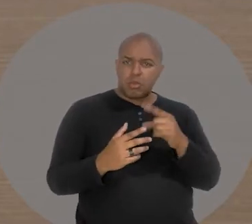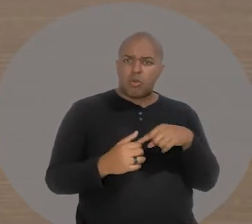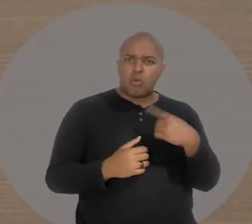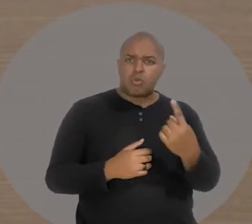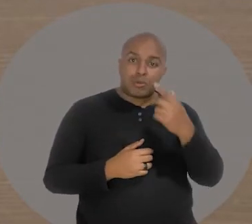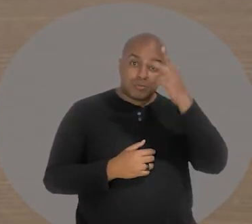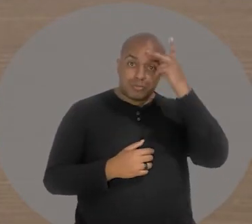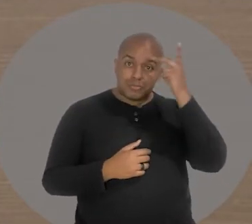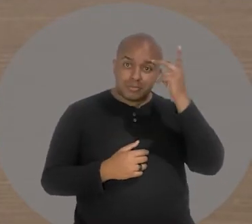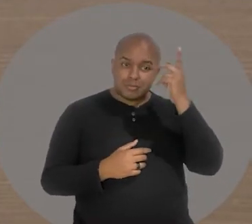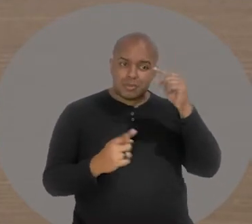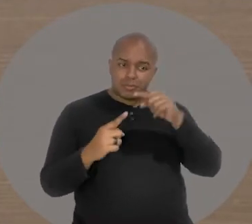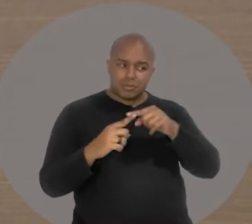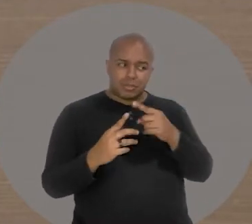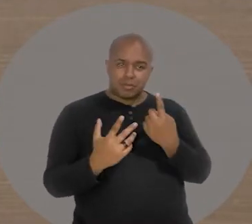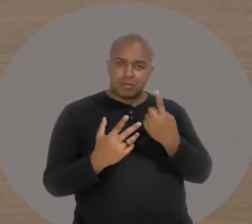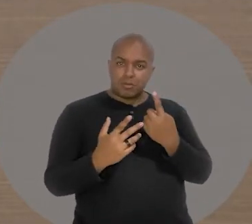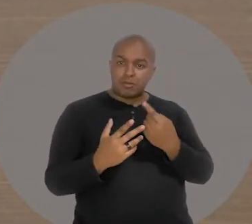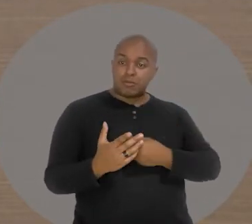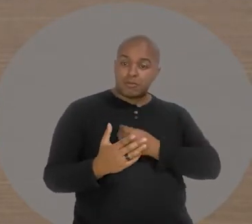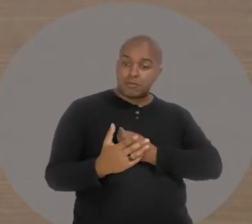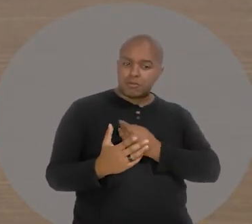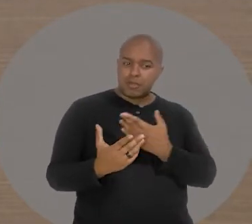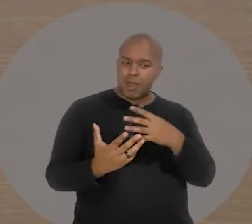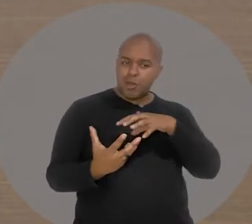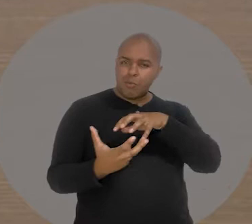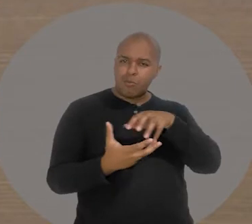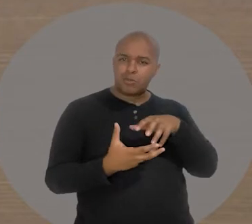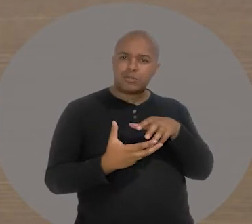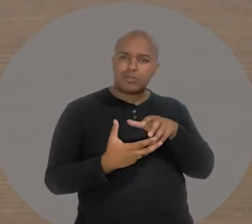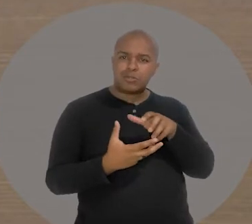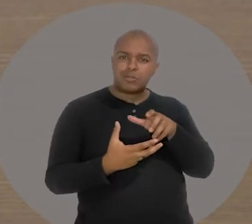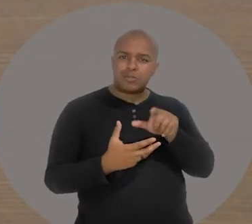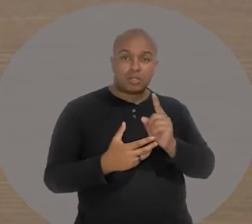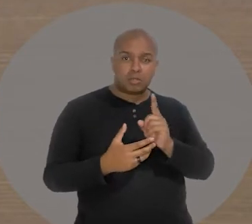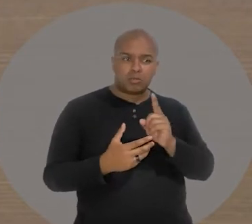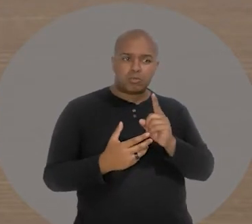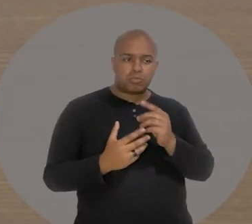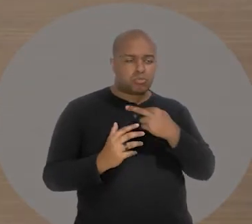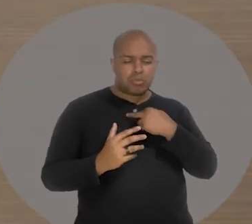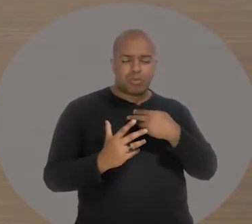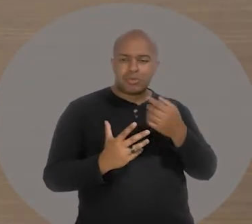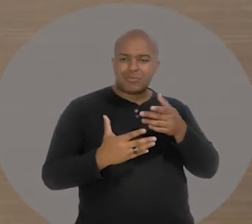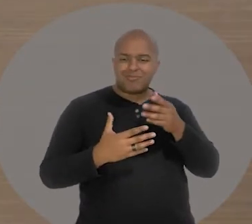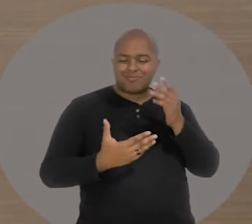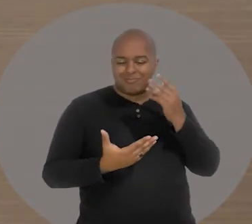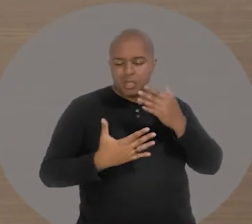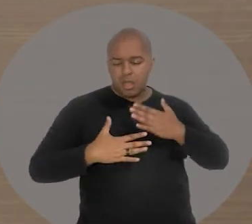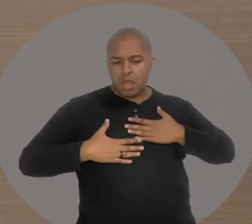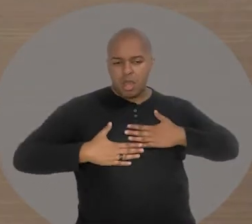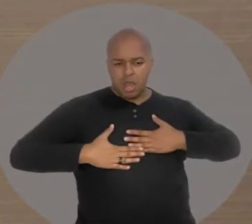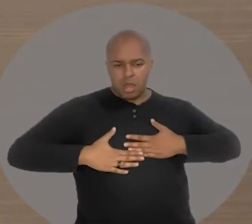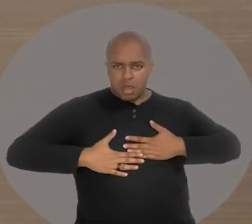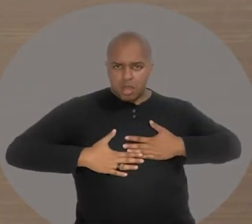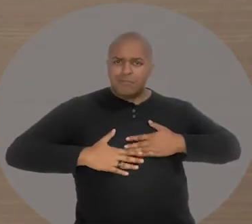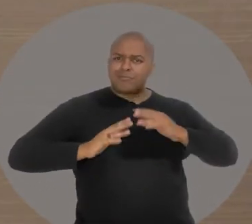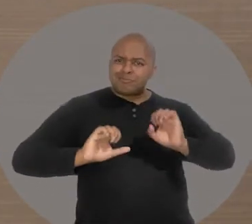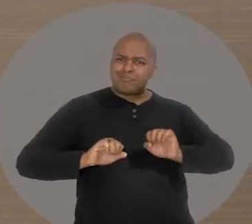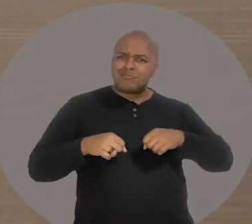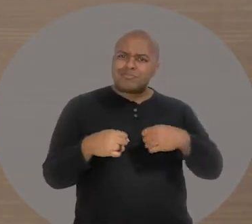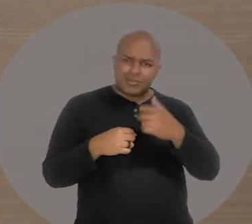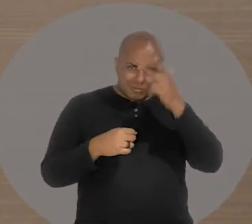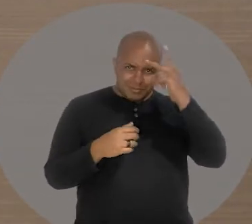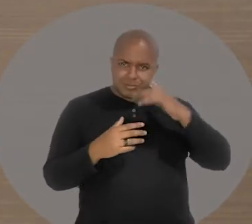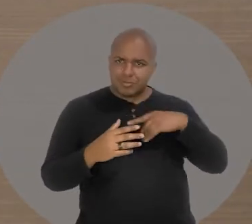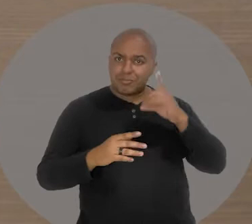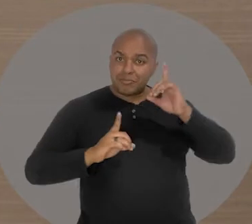pessoa sofrendo no mundo, não se pode descansar. E enquanto uma pessoa com deficiência,